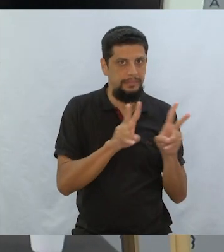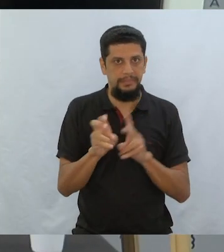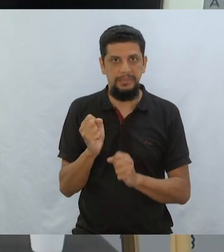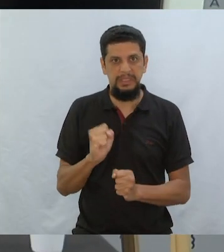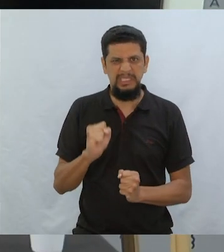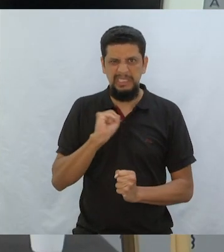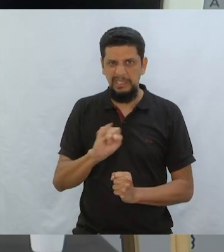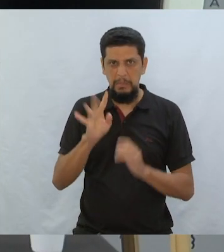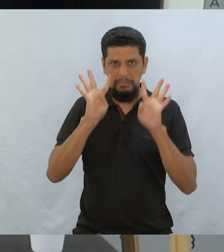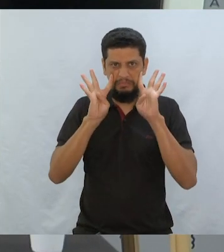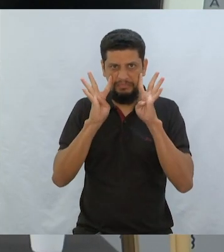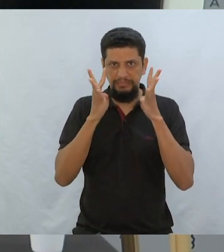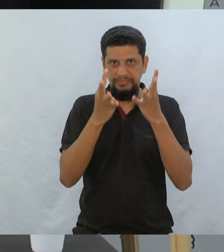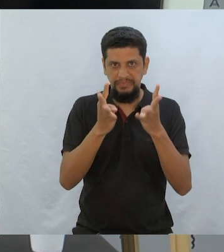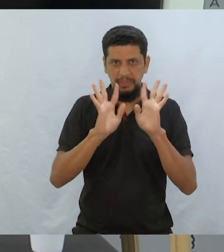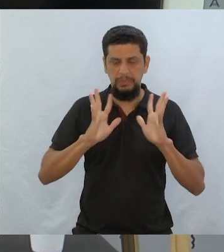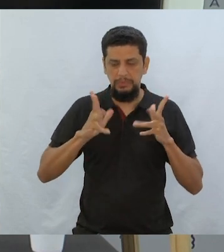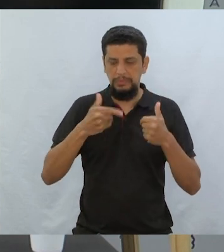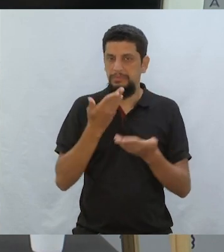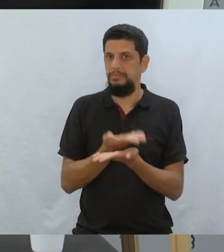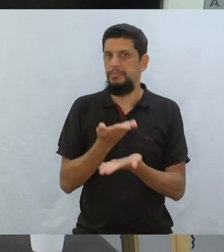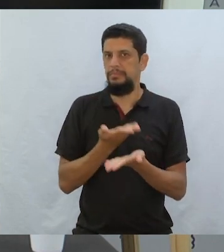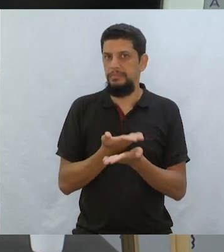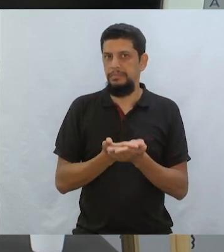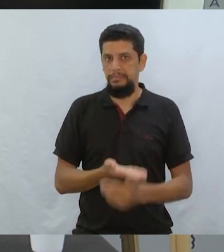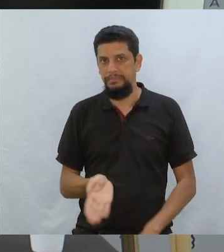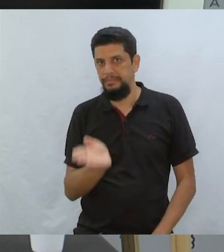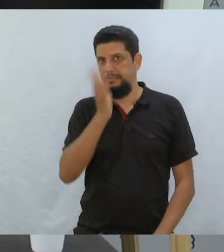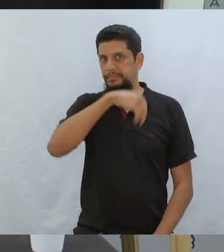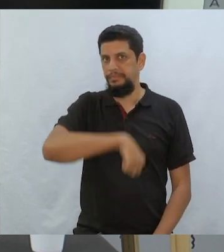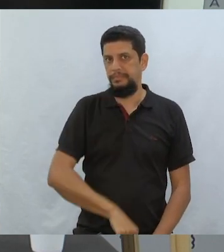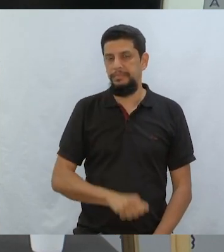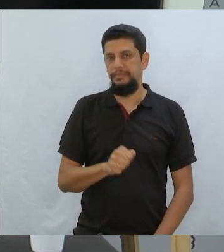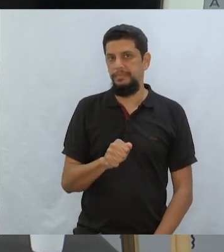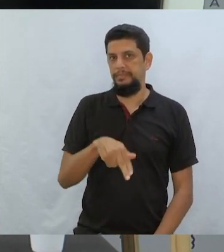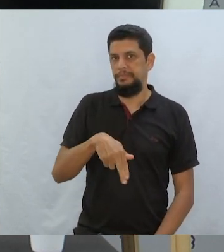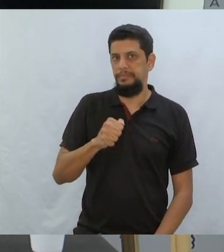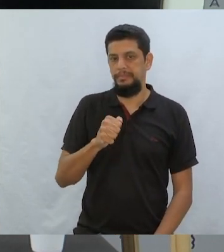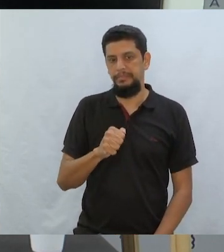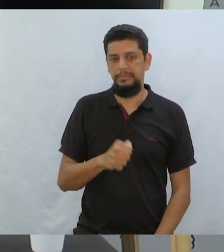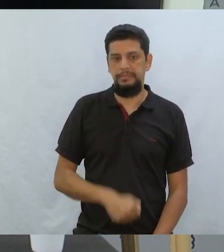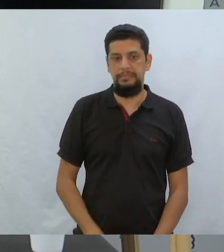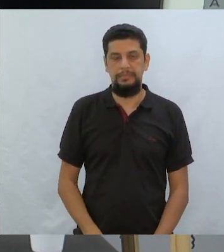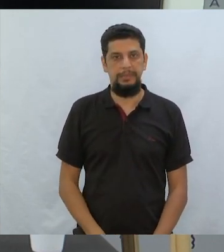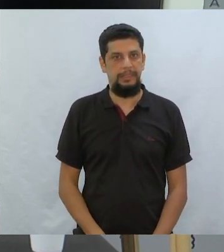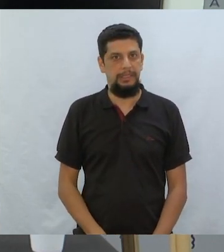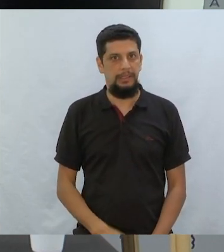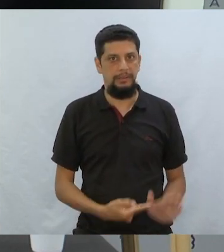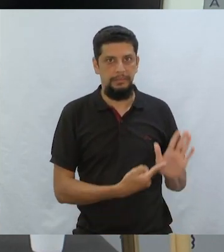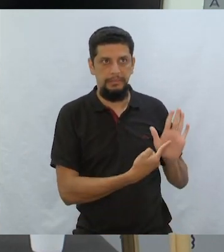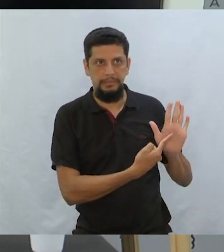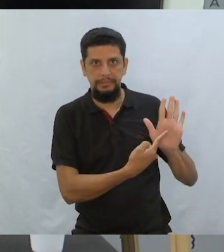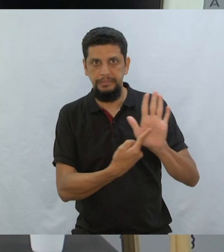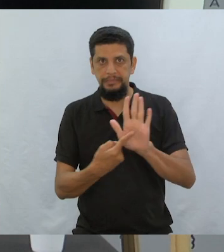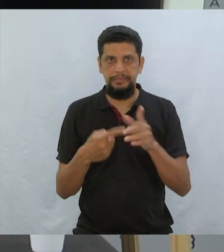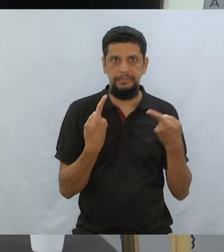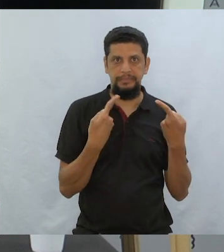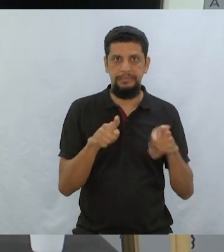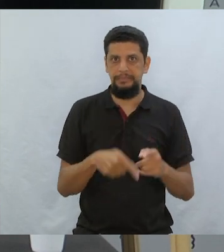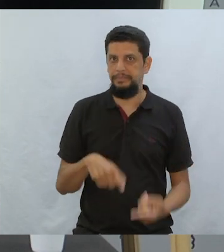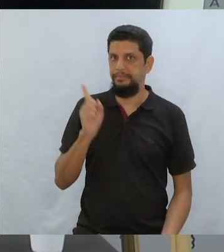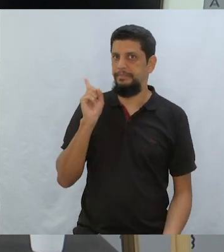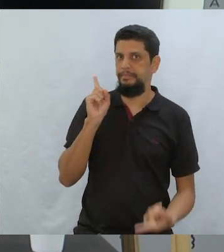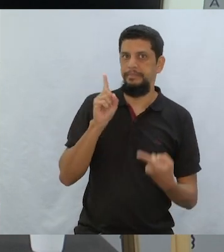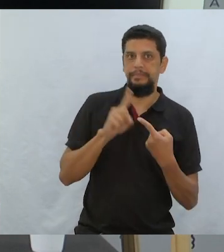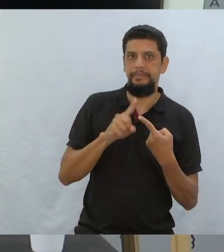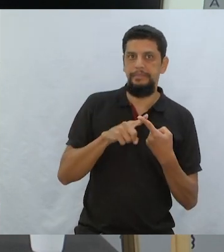gente ver se a gente prestou atenção em toda a aula. Então, vamos lá? A Ana que está chamando os desafios hoje. Então, vamos para o